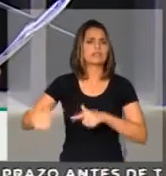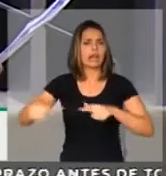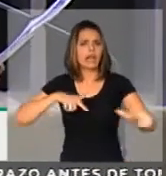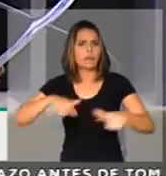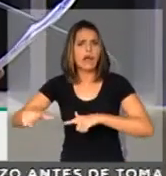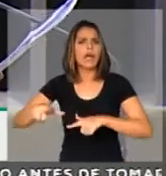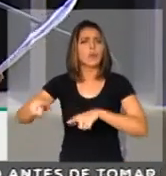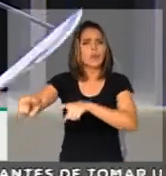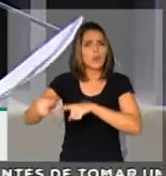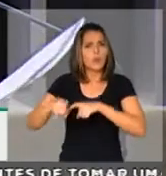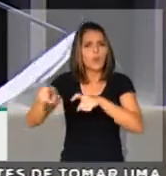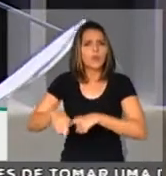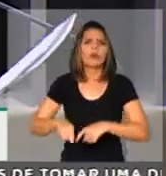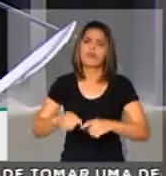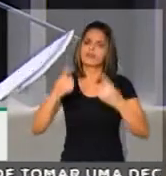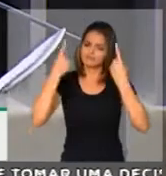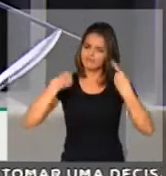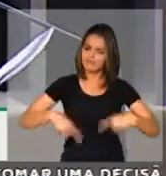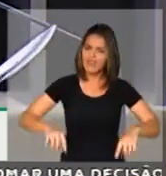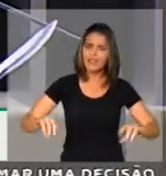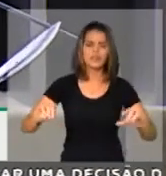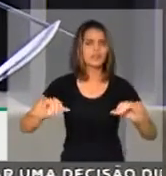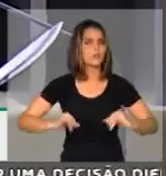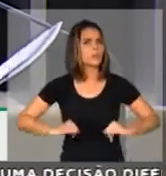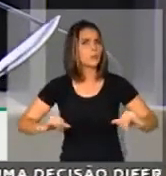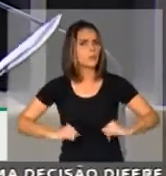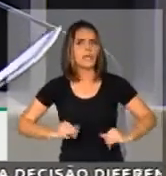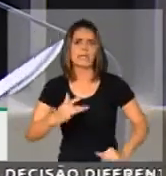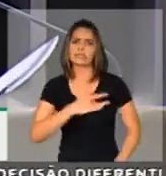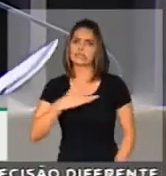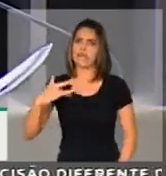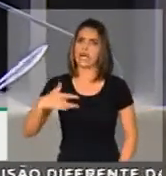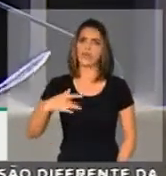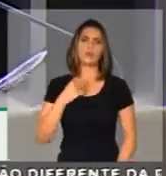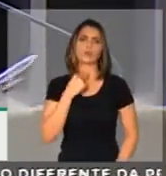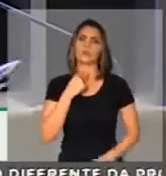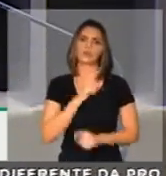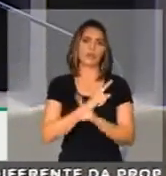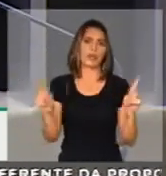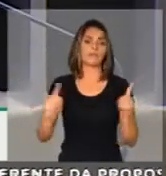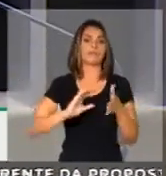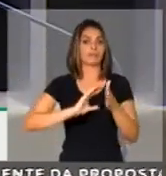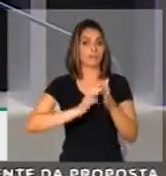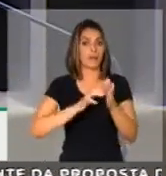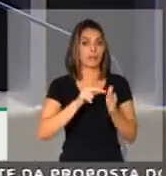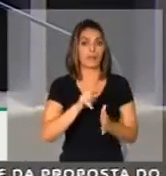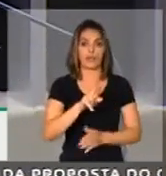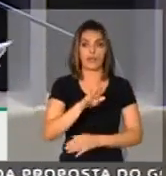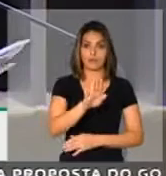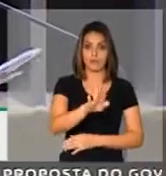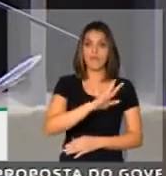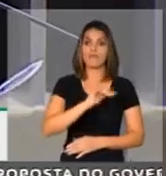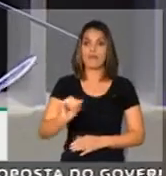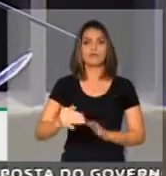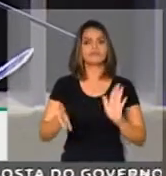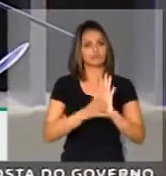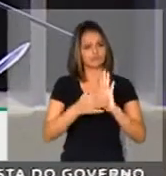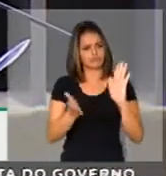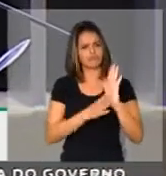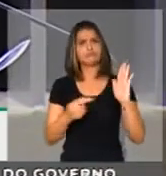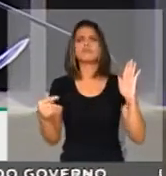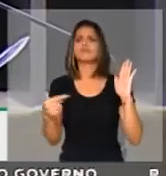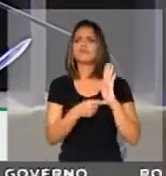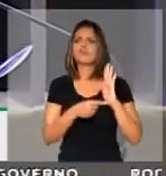sem prejuízo à saúde. É por isso, senhor presidente Assis Carvalho, que o nosso partido, o PRB, resolveu fechar a questão de ordem,